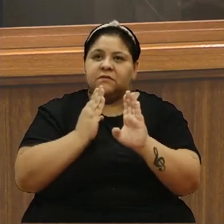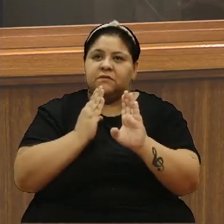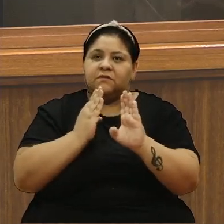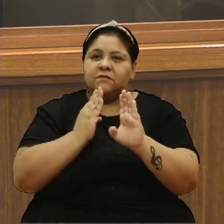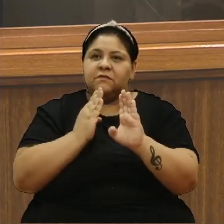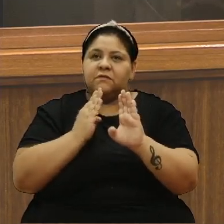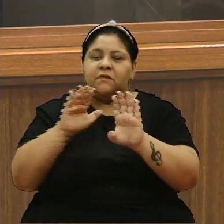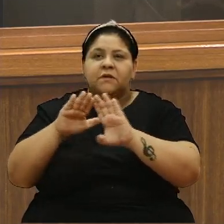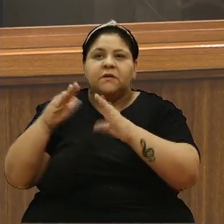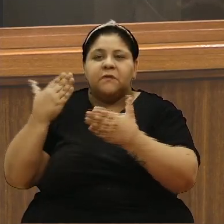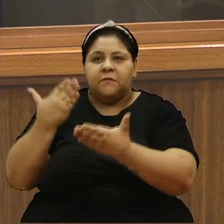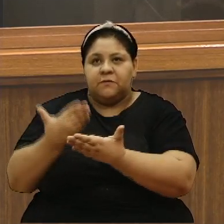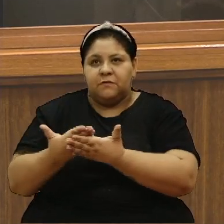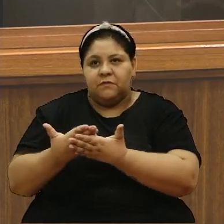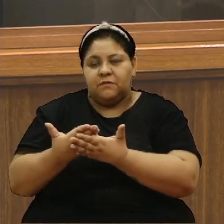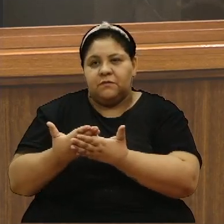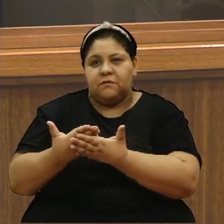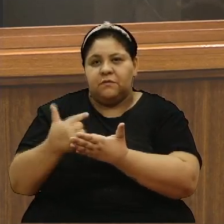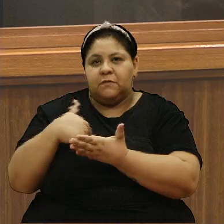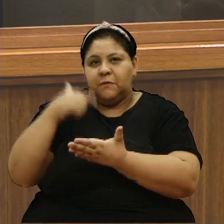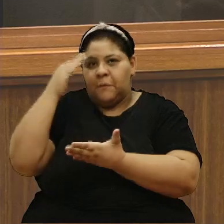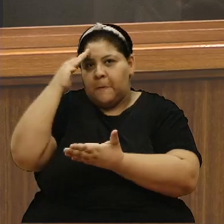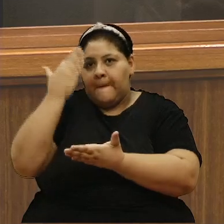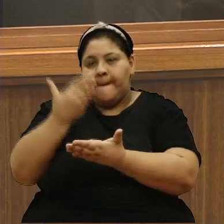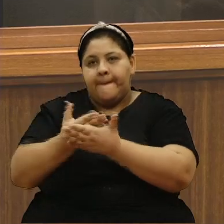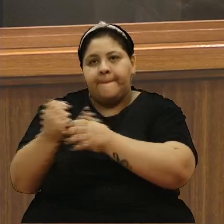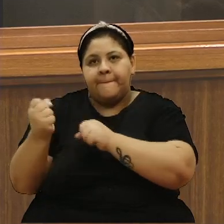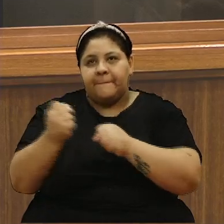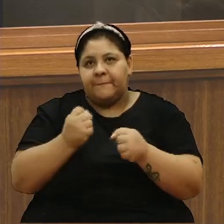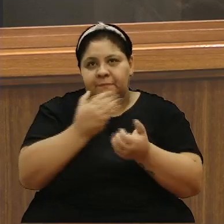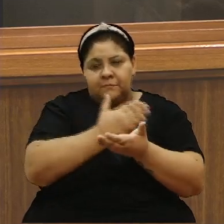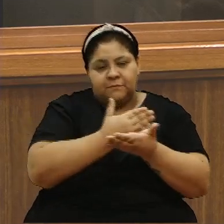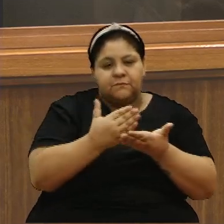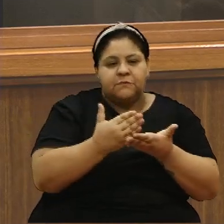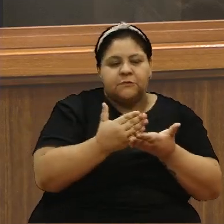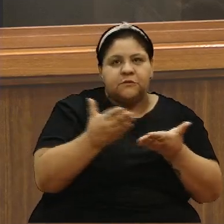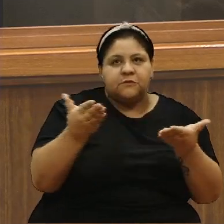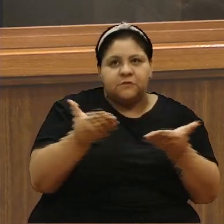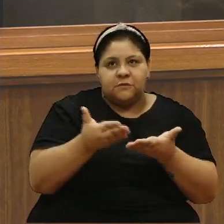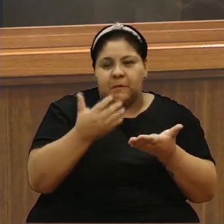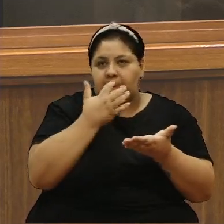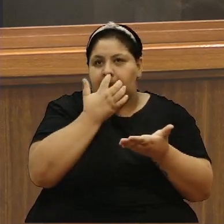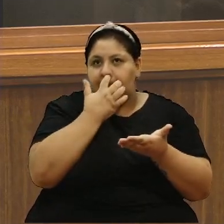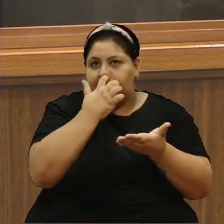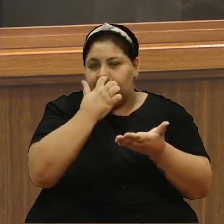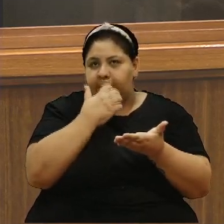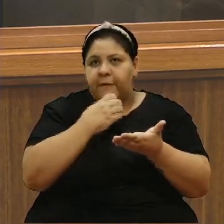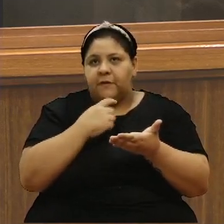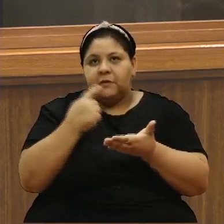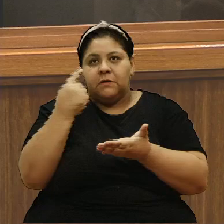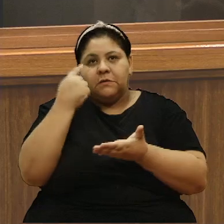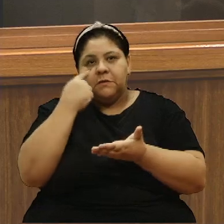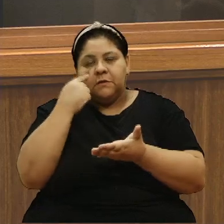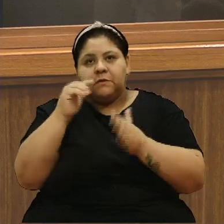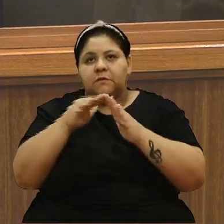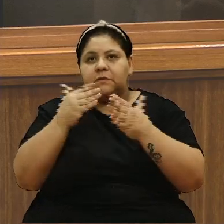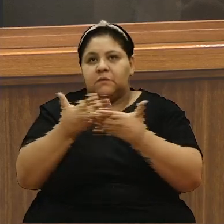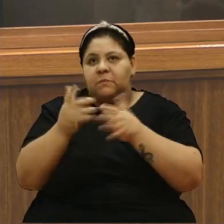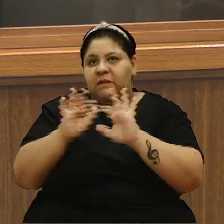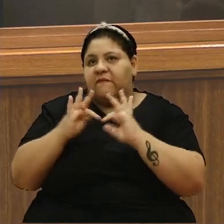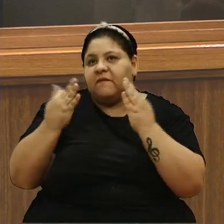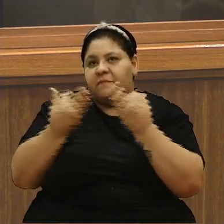escola e provavelmente pôde, a partir daí, já ser levado a um oftalmo, se não foi pela escola, pela